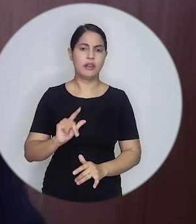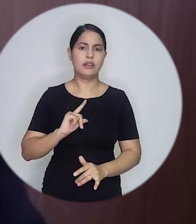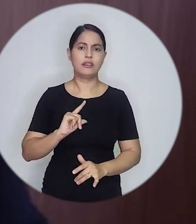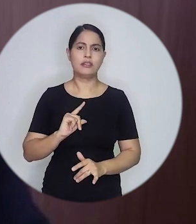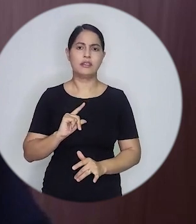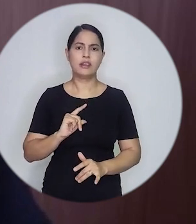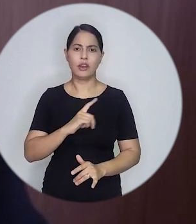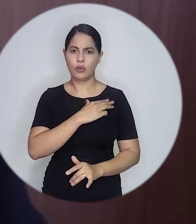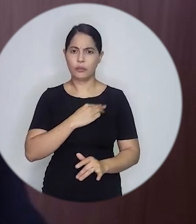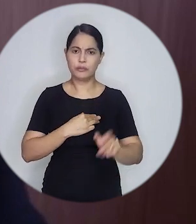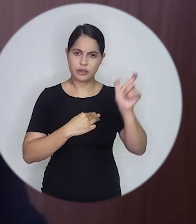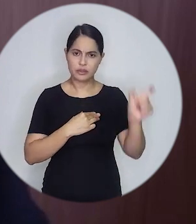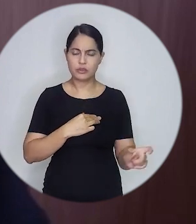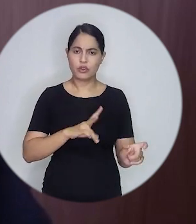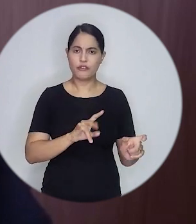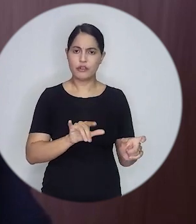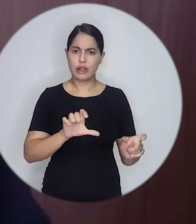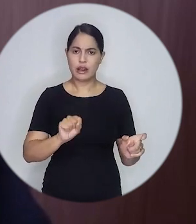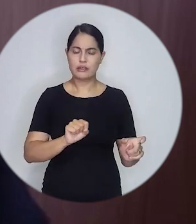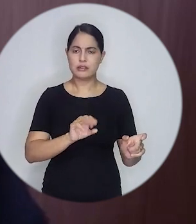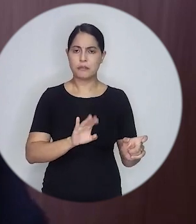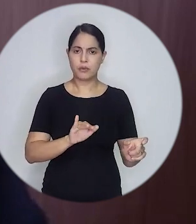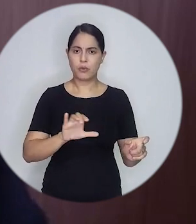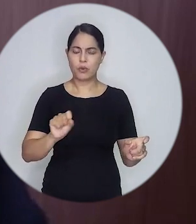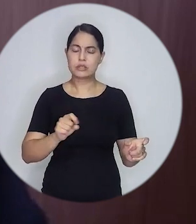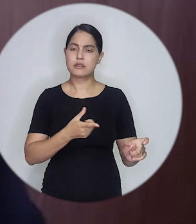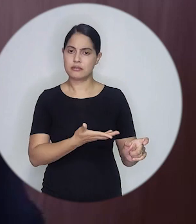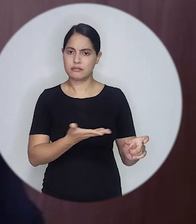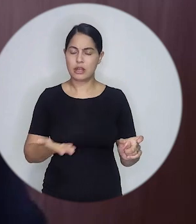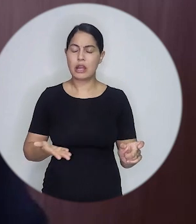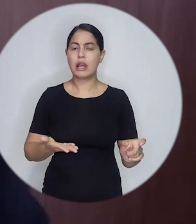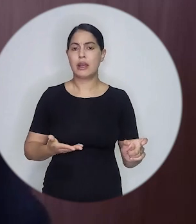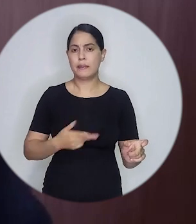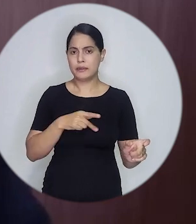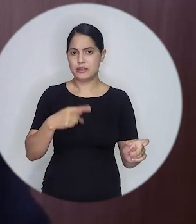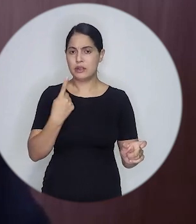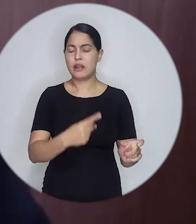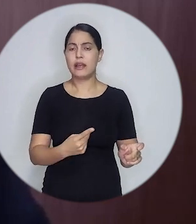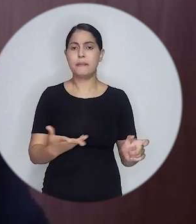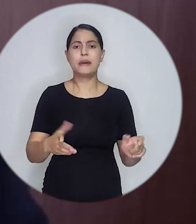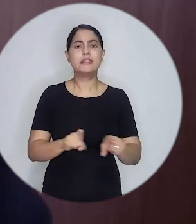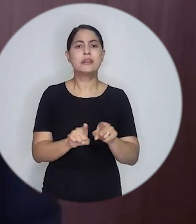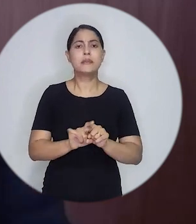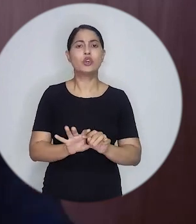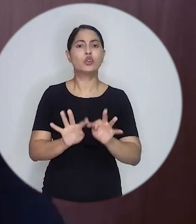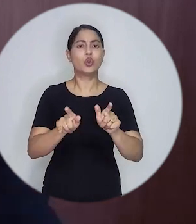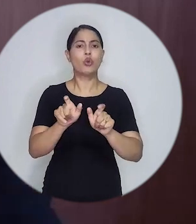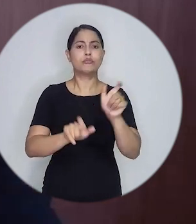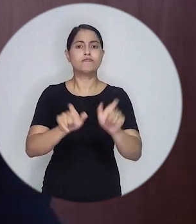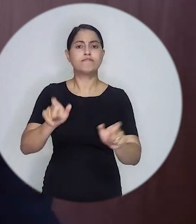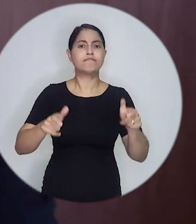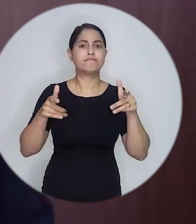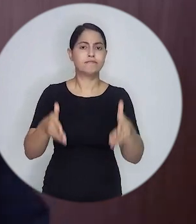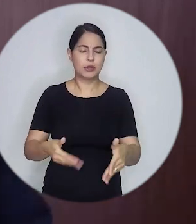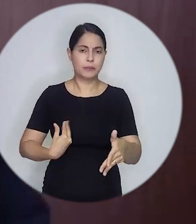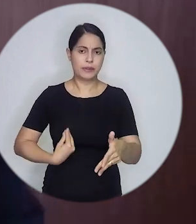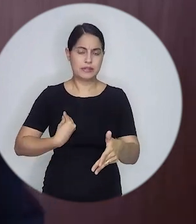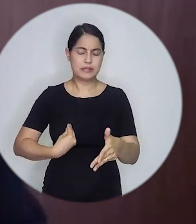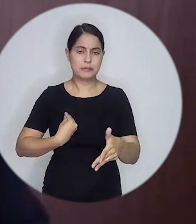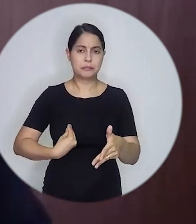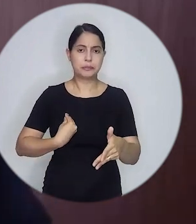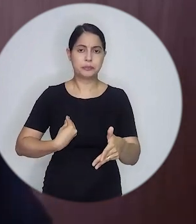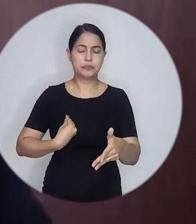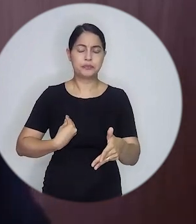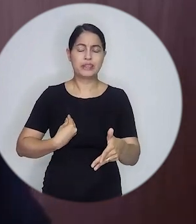presidida pelo ministro Vilas Boas Cueva, mas também recebi de todos os